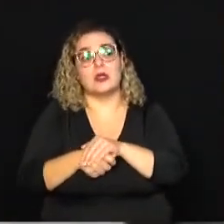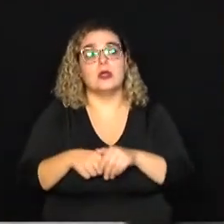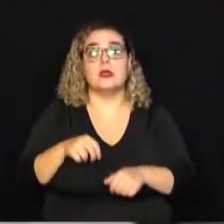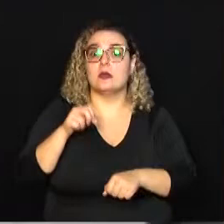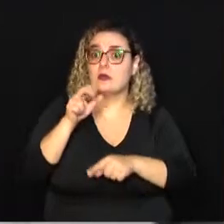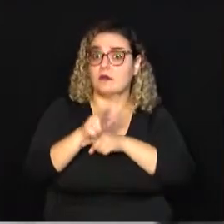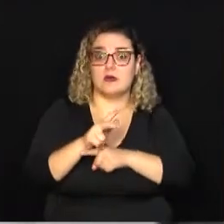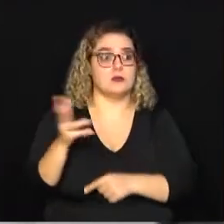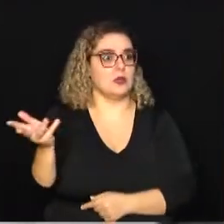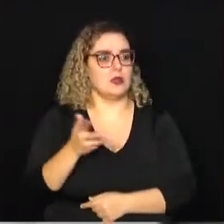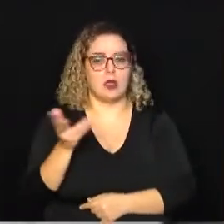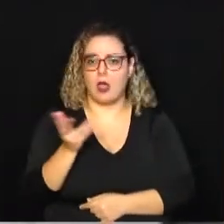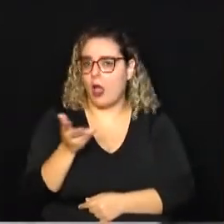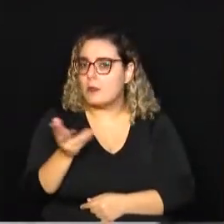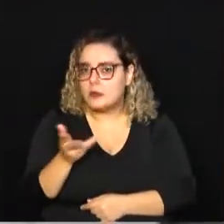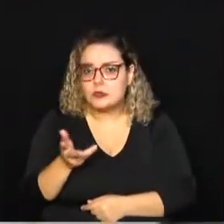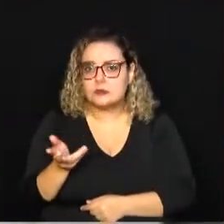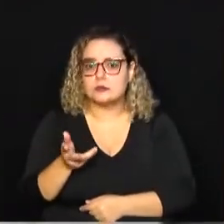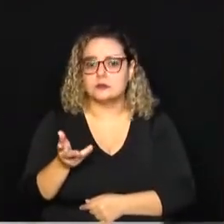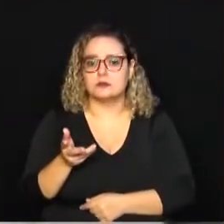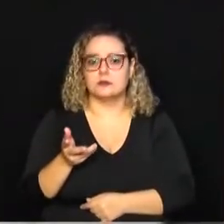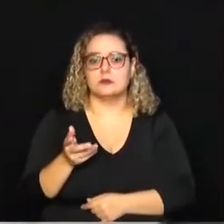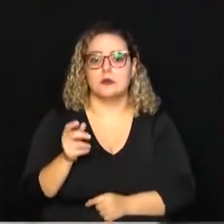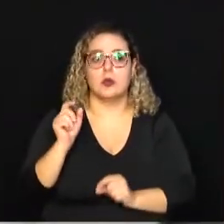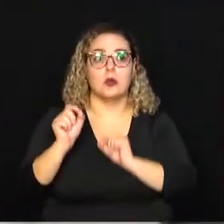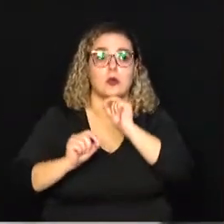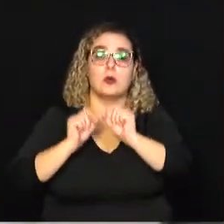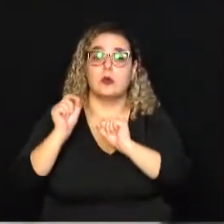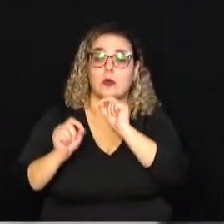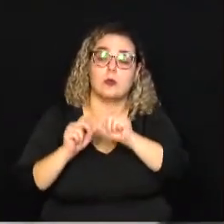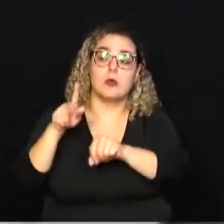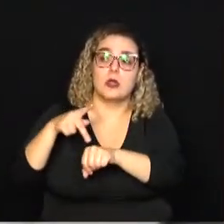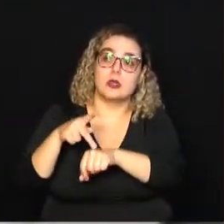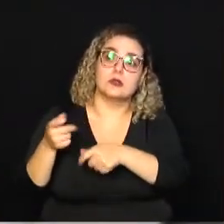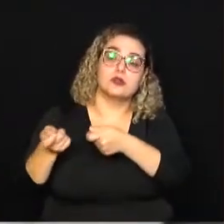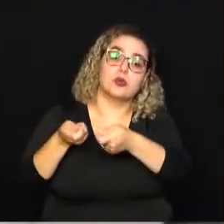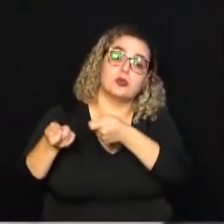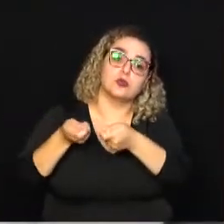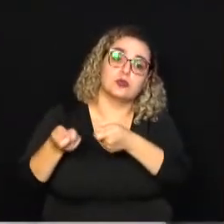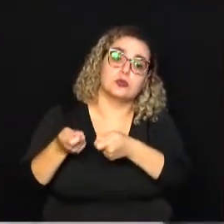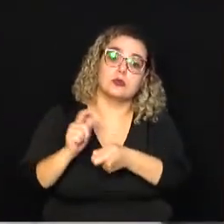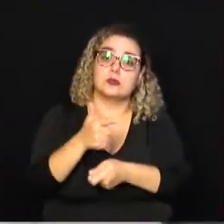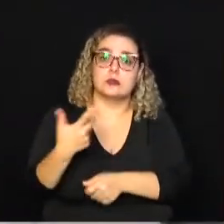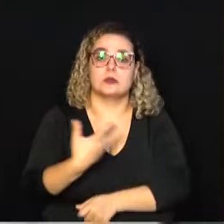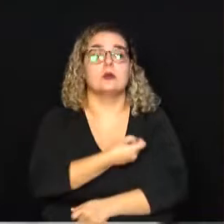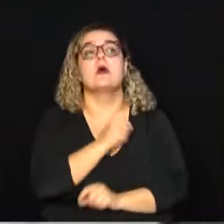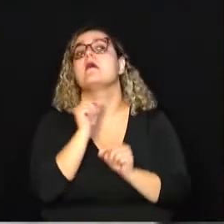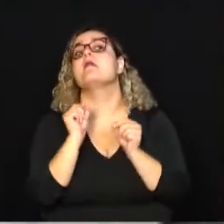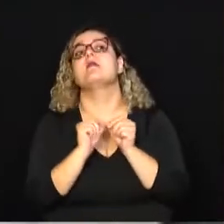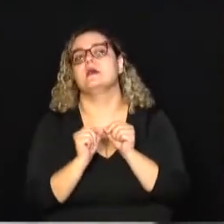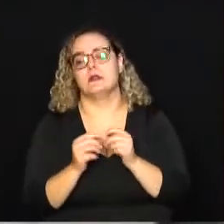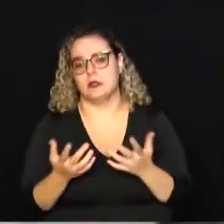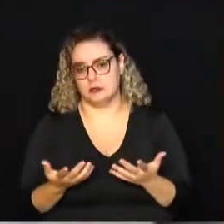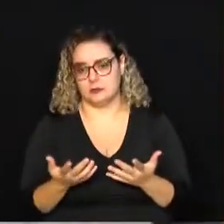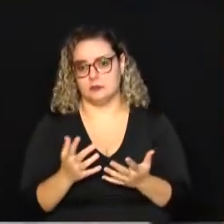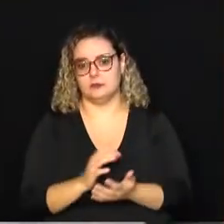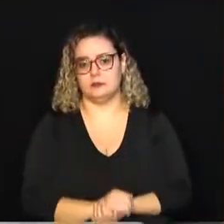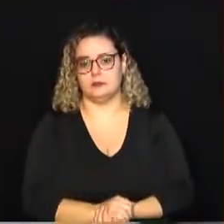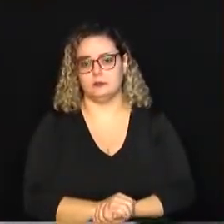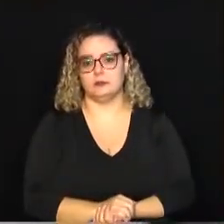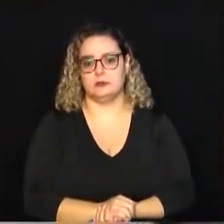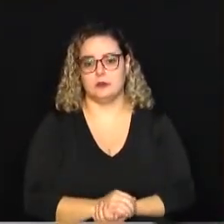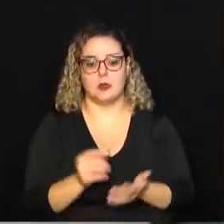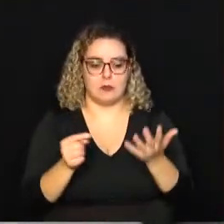que conseguiram controlar o vírus sem vacina fizeram? Né? Algumas